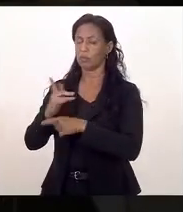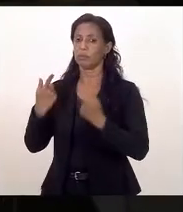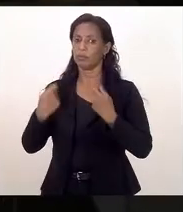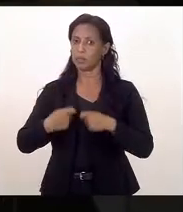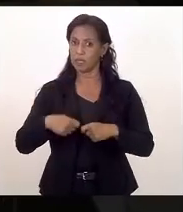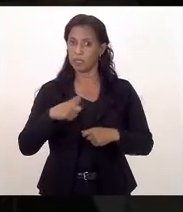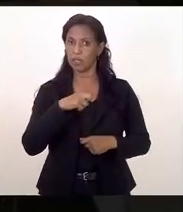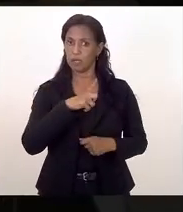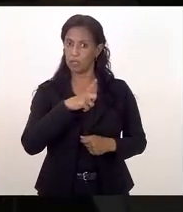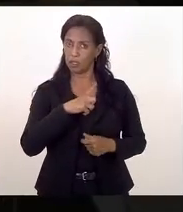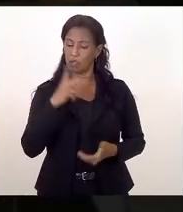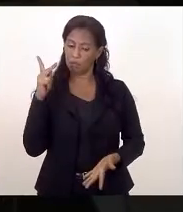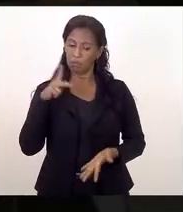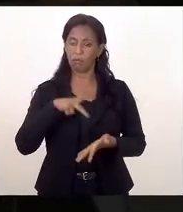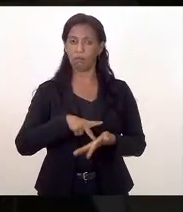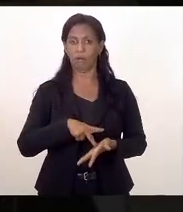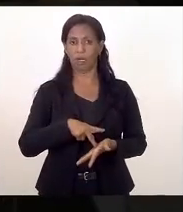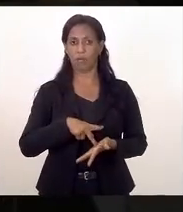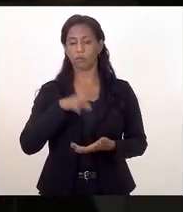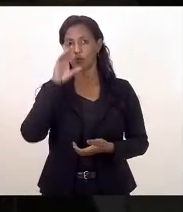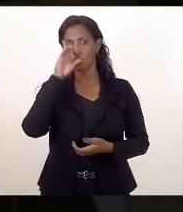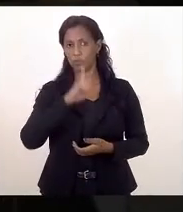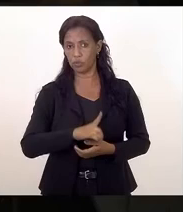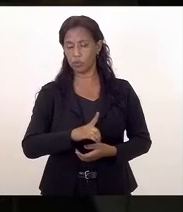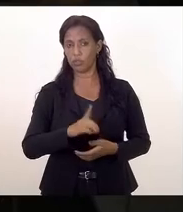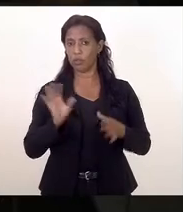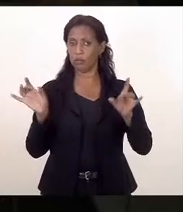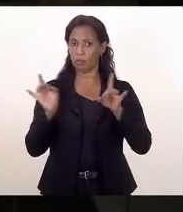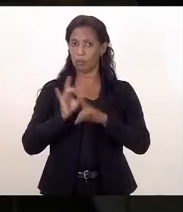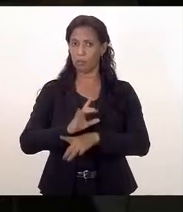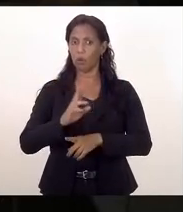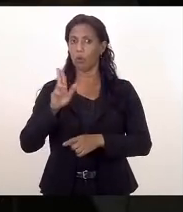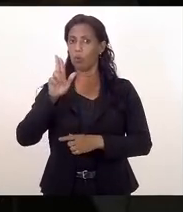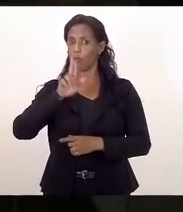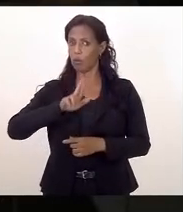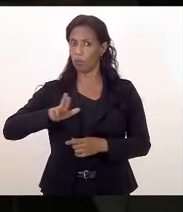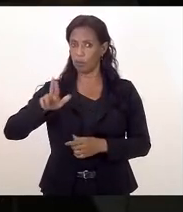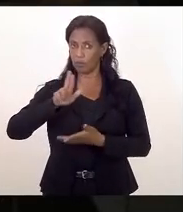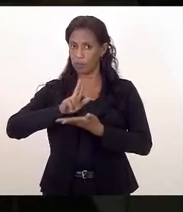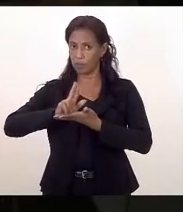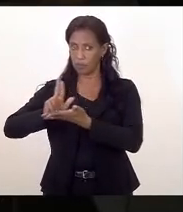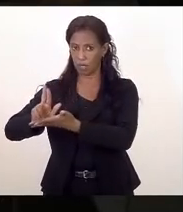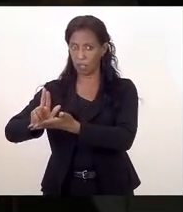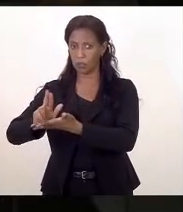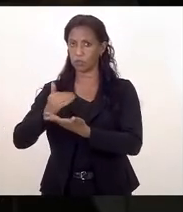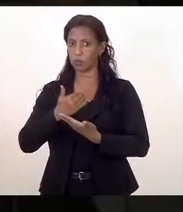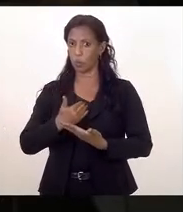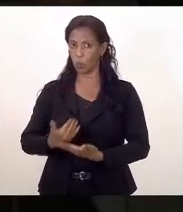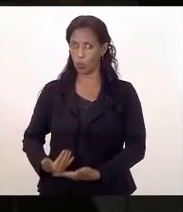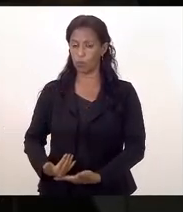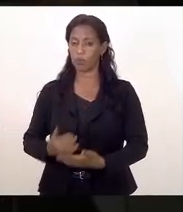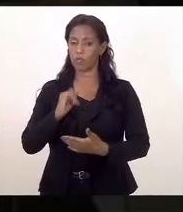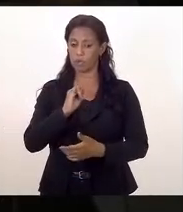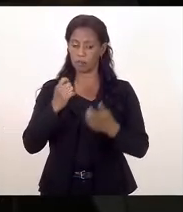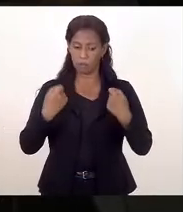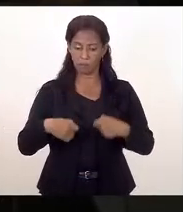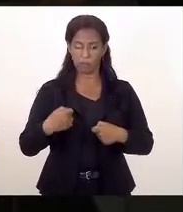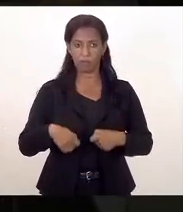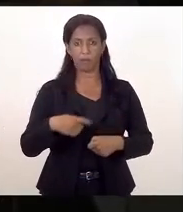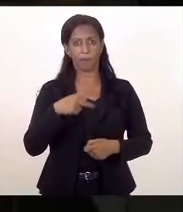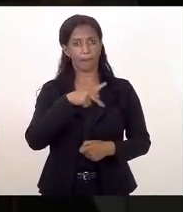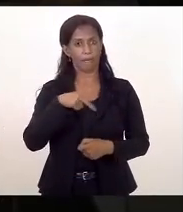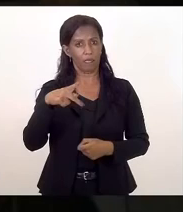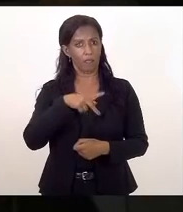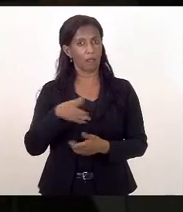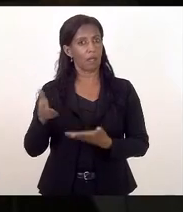ter de fato e de direito plenamente uma universidade público estadual na Zona Oeste, porque se depender dos professores, dos servidores que lá